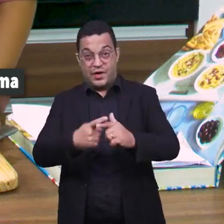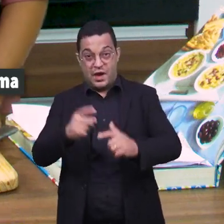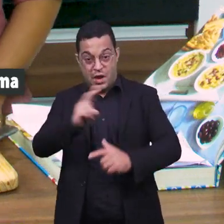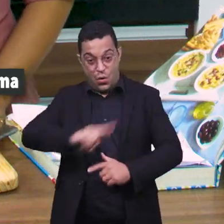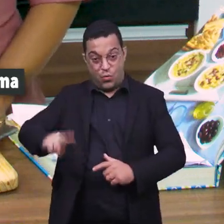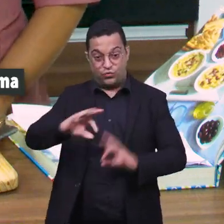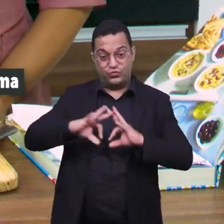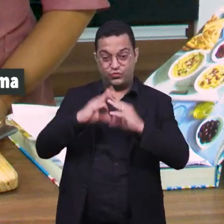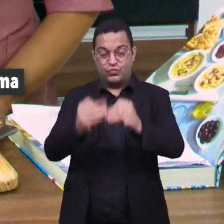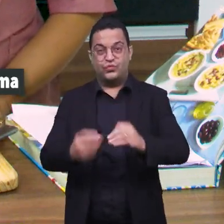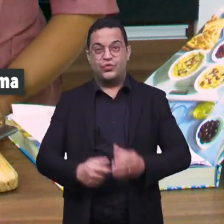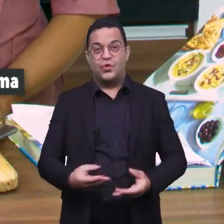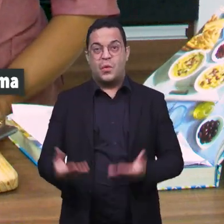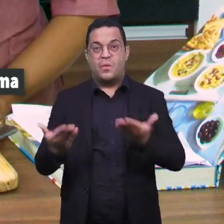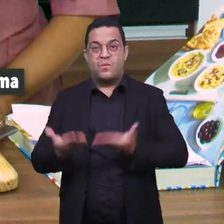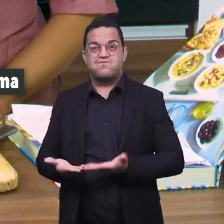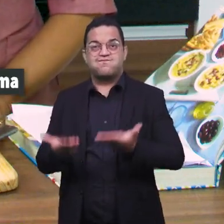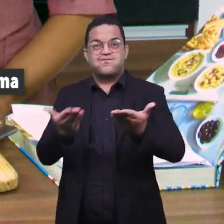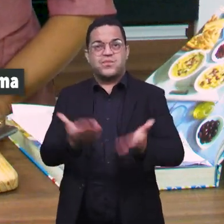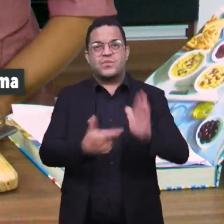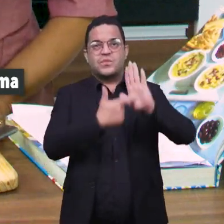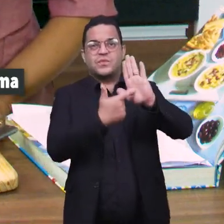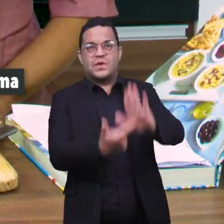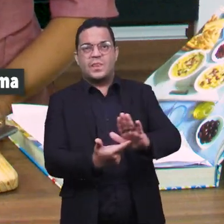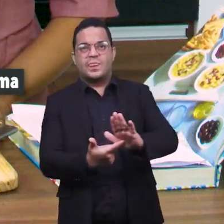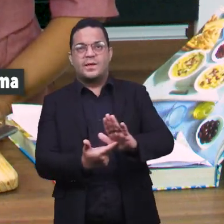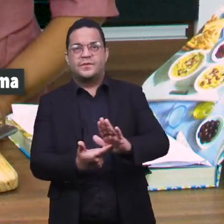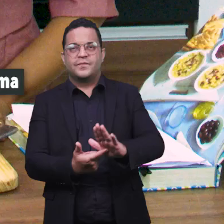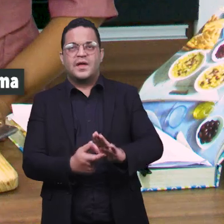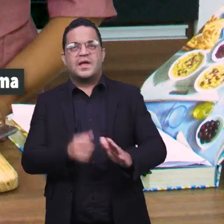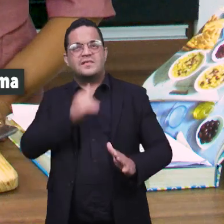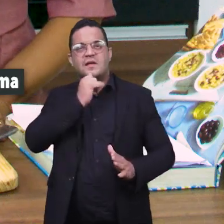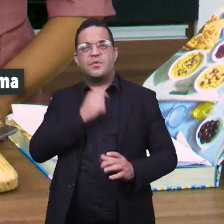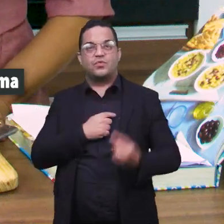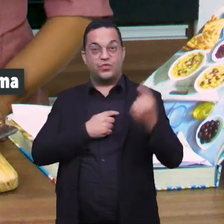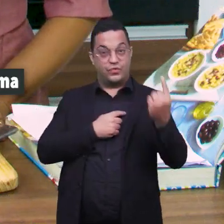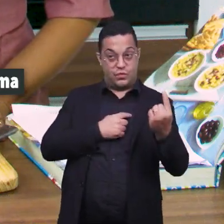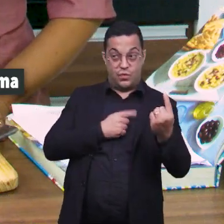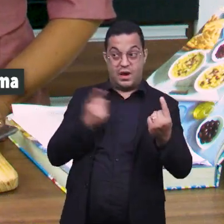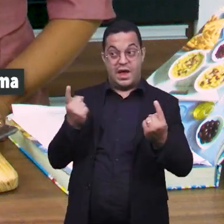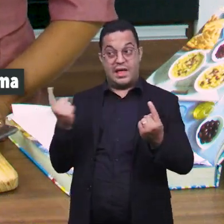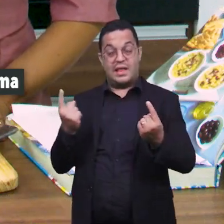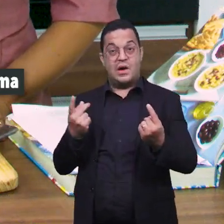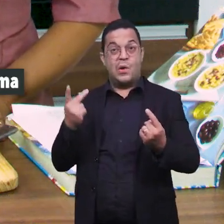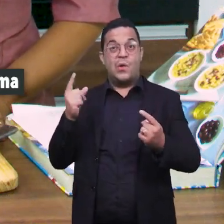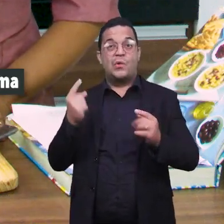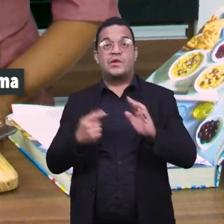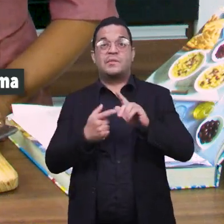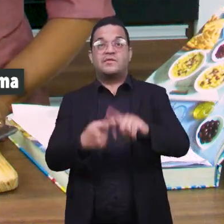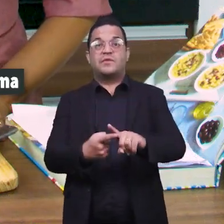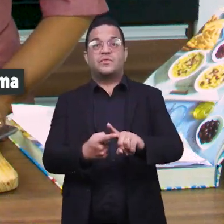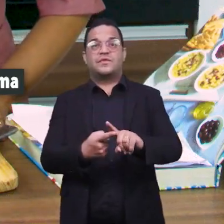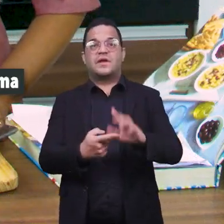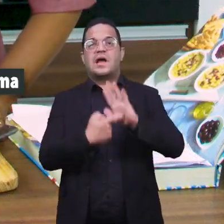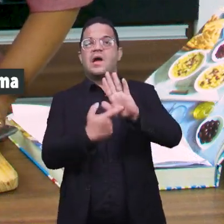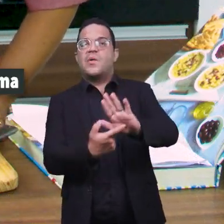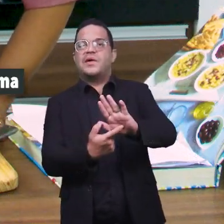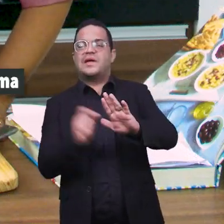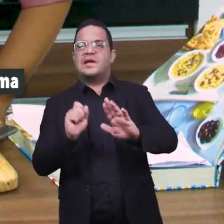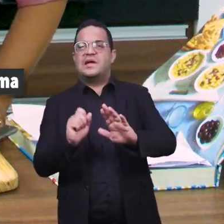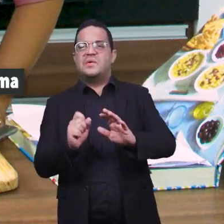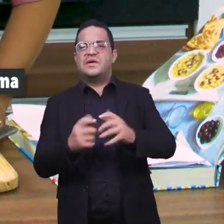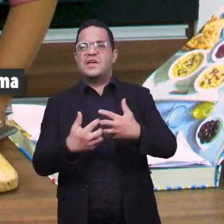tanto que a gente só conseguiu um utensílio. Eu trouxe um e ela trouxe outro, de inútil, tá? Porque a gente tá